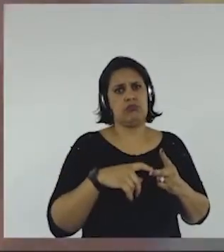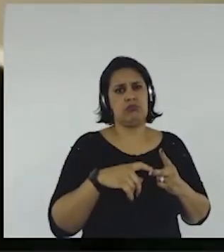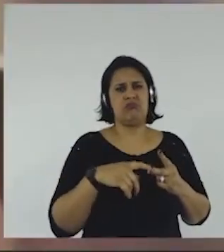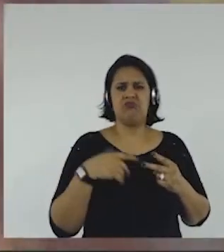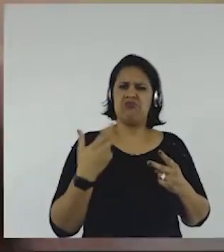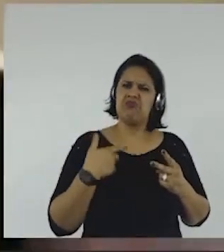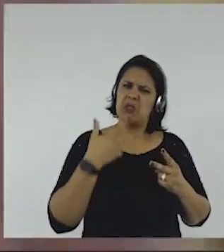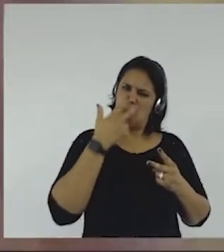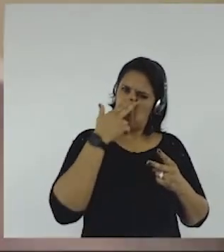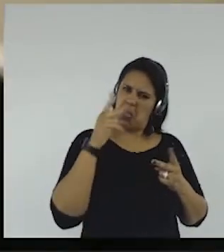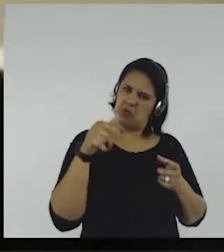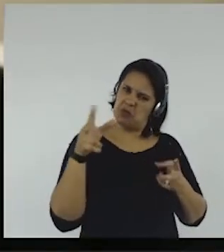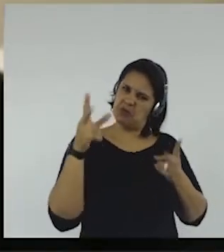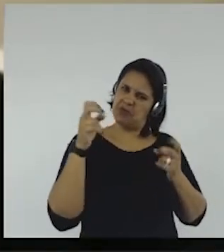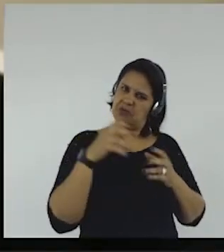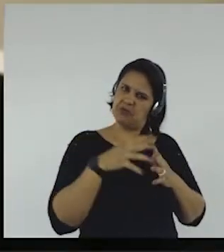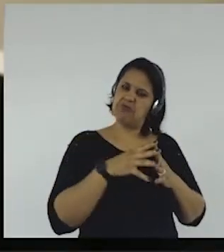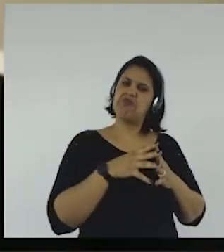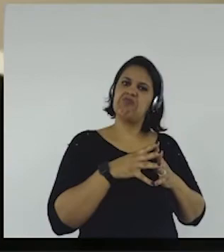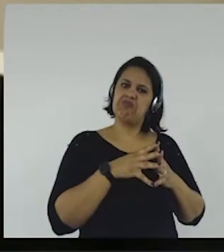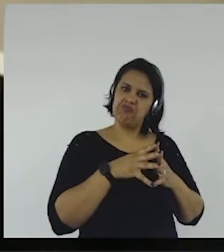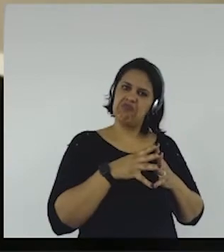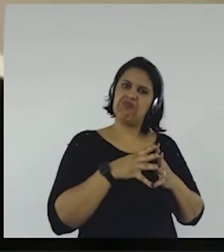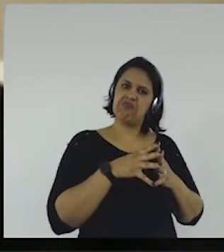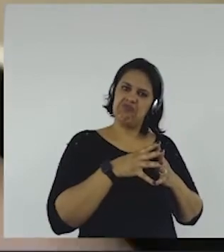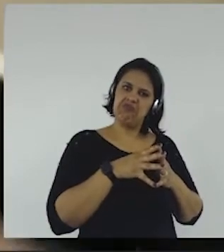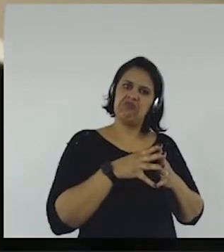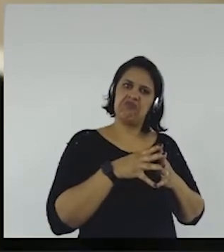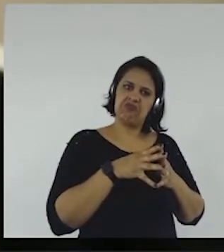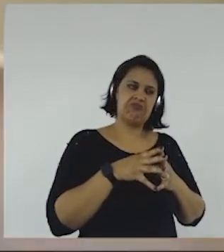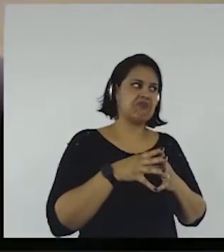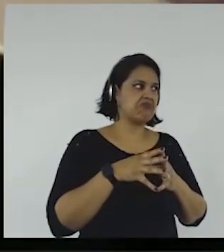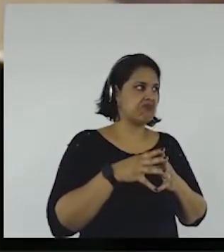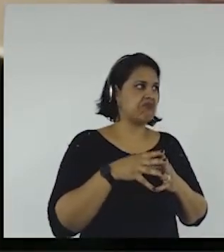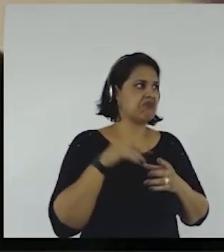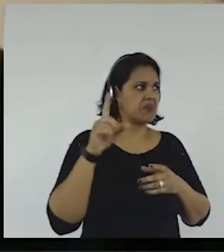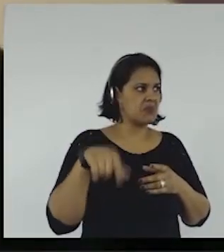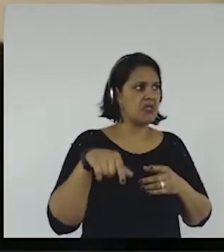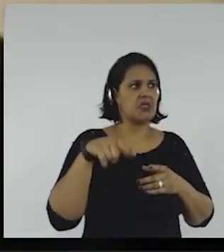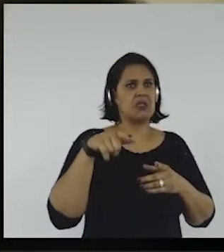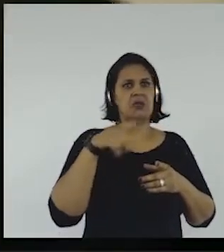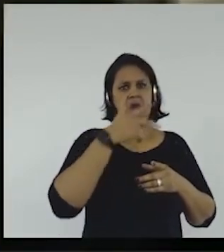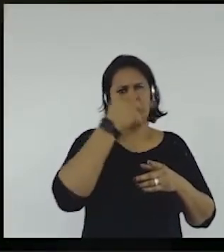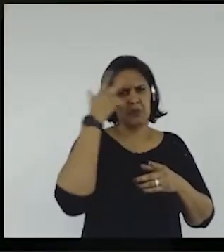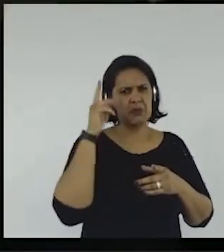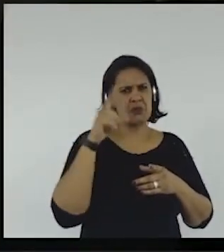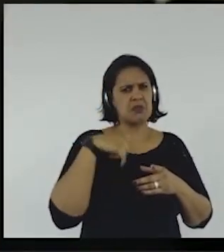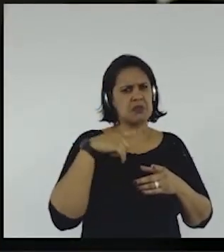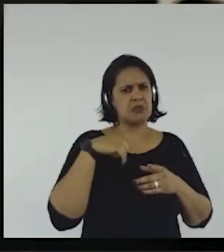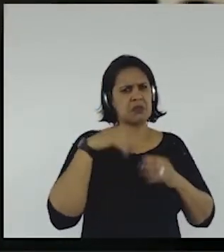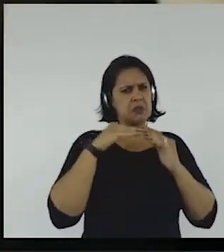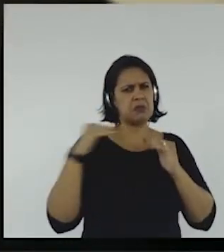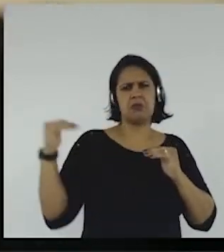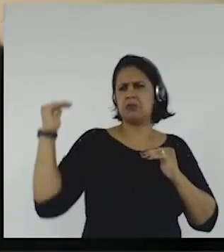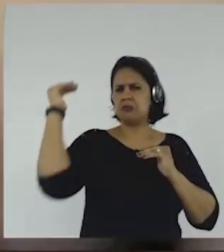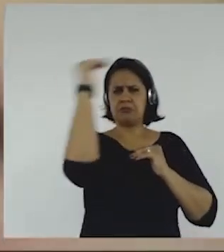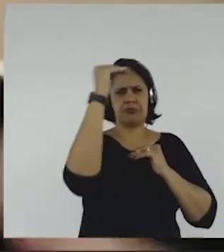mesma coisa aconteceu com o professor Capanema. Santiago Dantas era visto como alguém que estava acima do bem e do